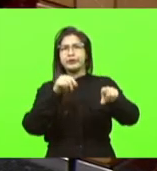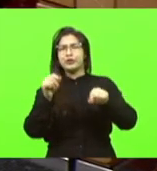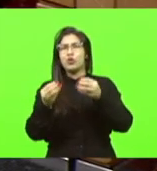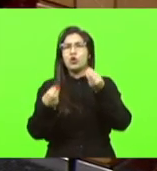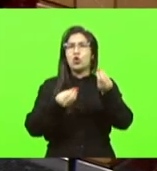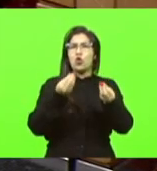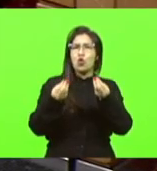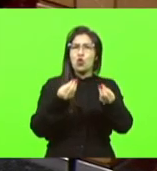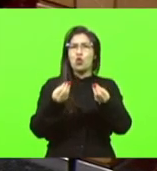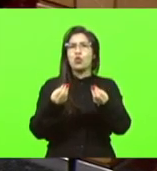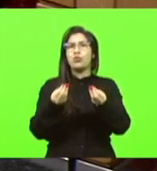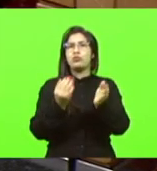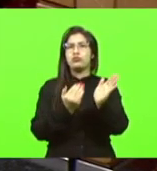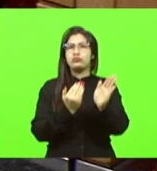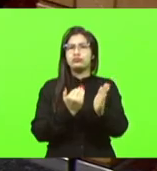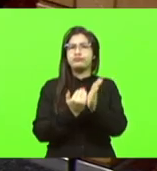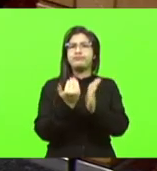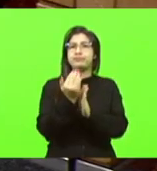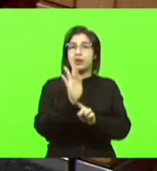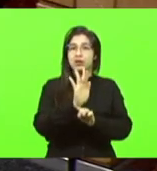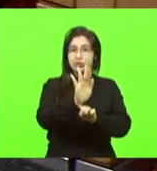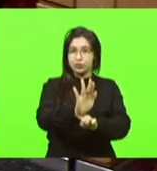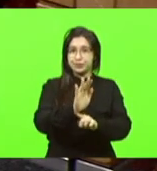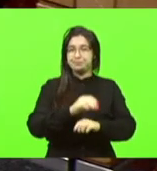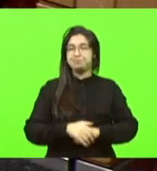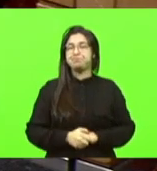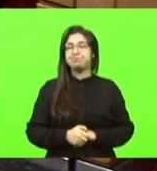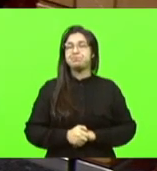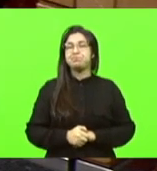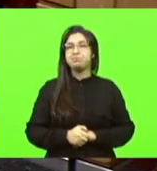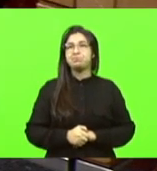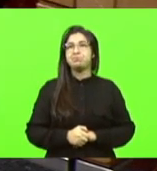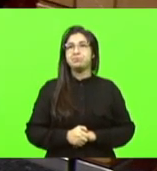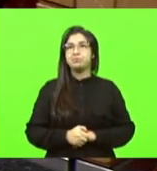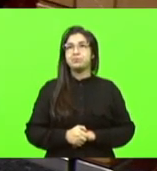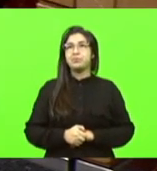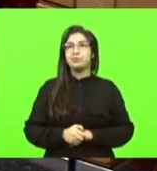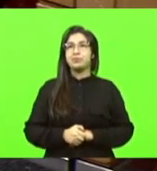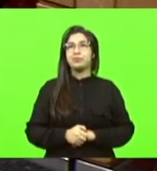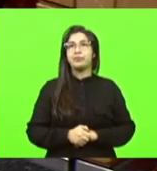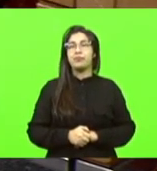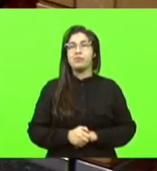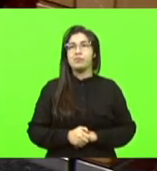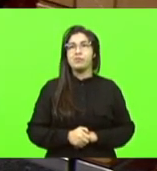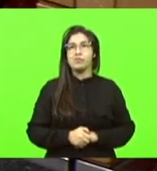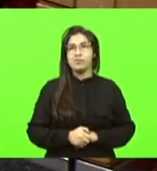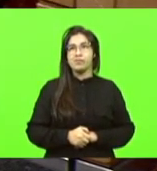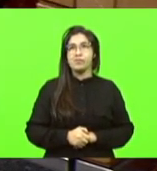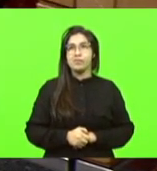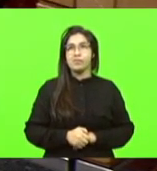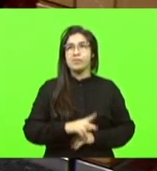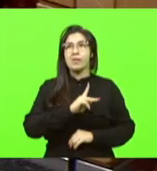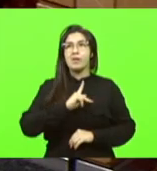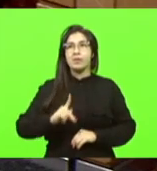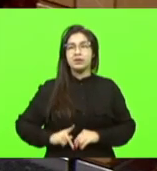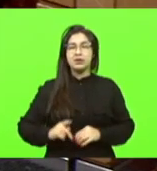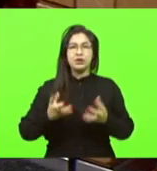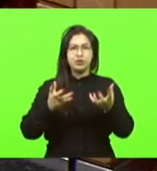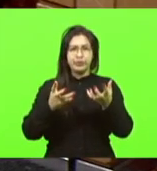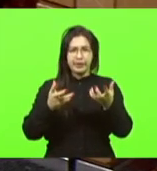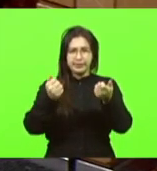recomposição foi isso que foi dito Oi e o senhor presidente eu quero deixar aqui assim meu